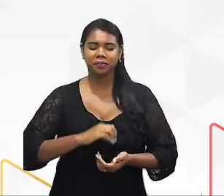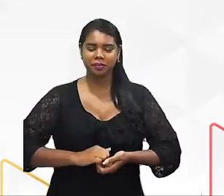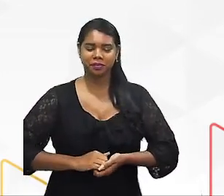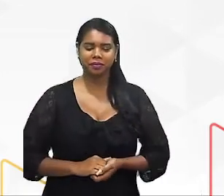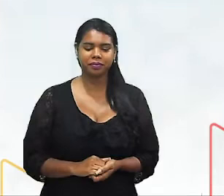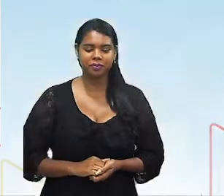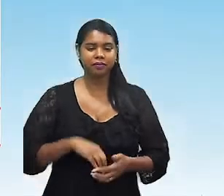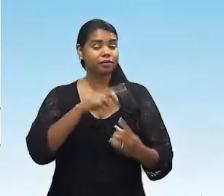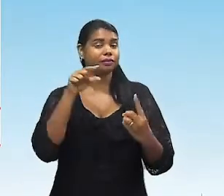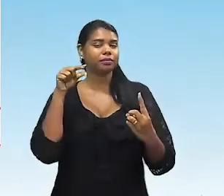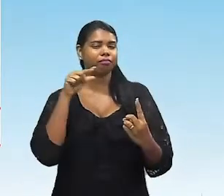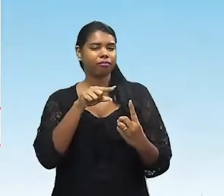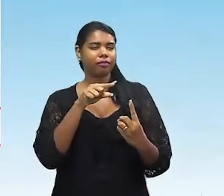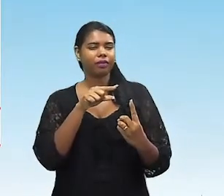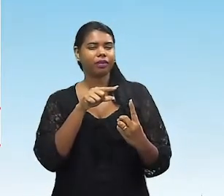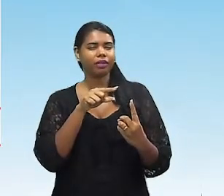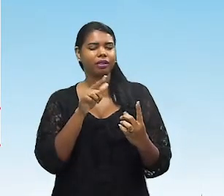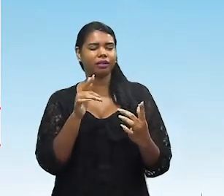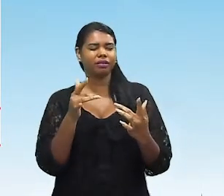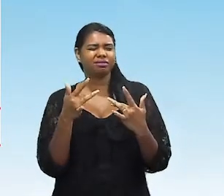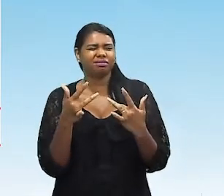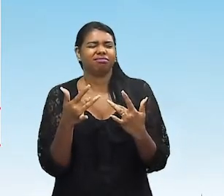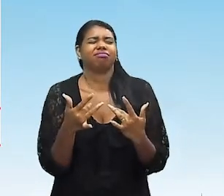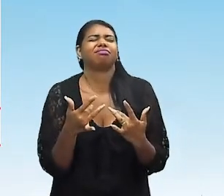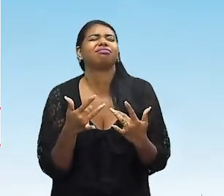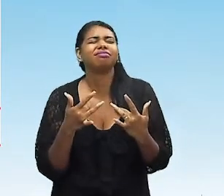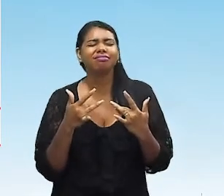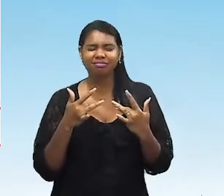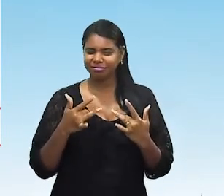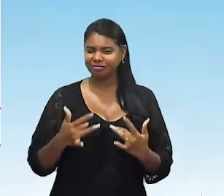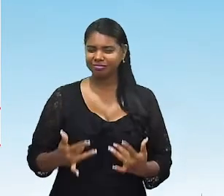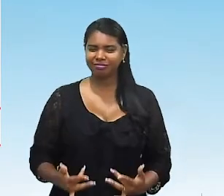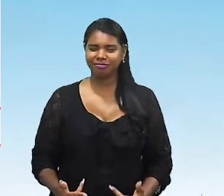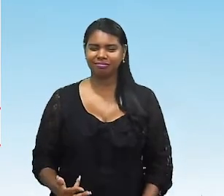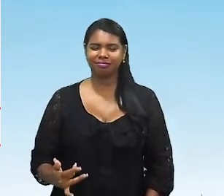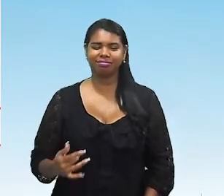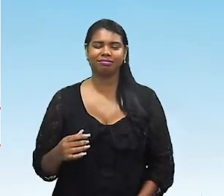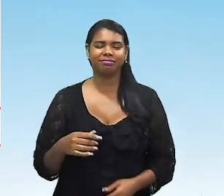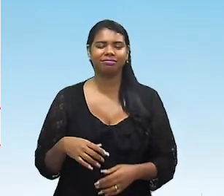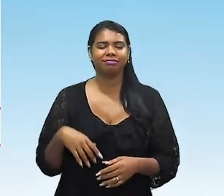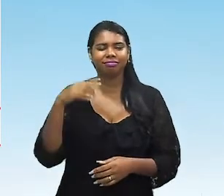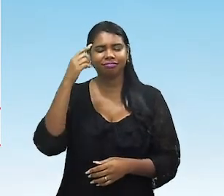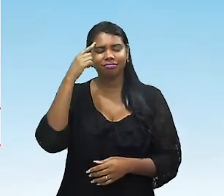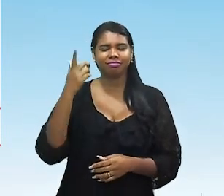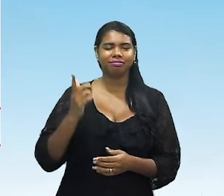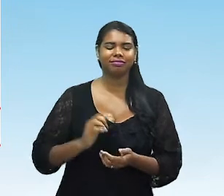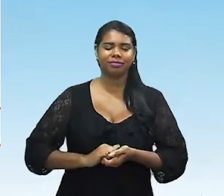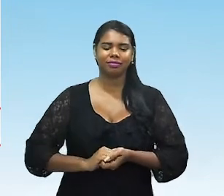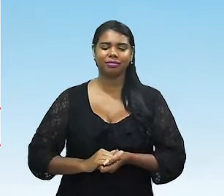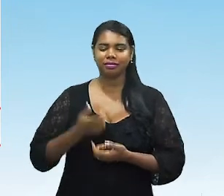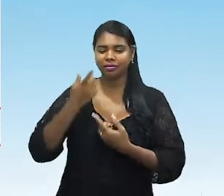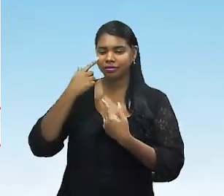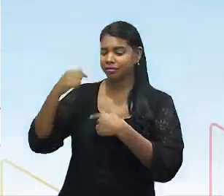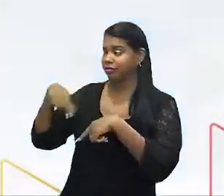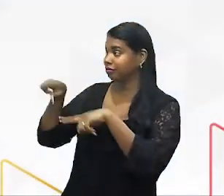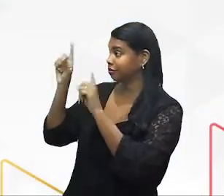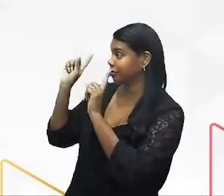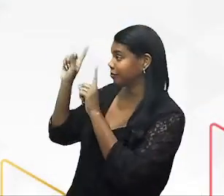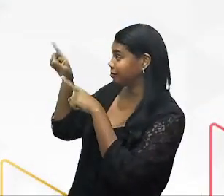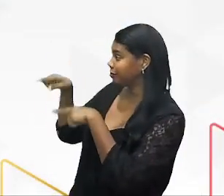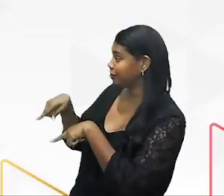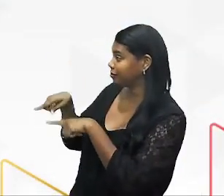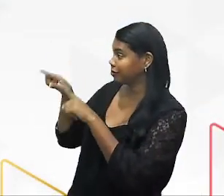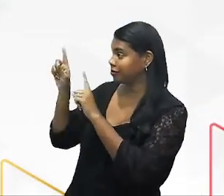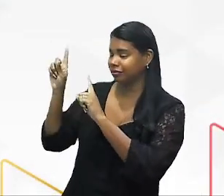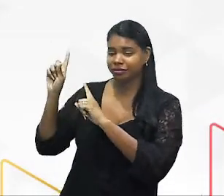esse objetivo, né? Essa condição de desassossegar os nossos juízos. Então, olha só a provocação que o Pablo